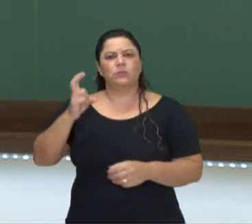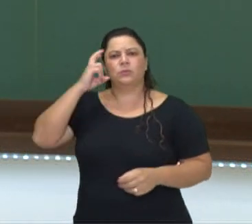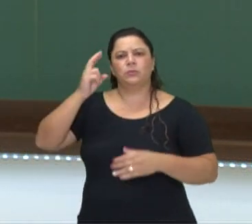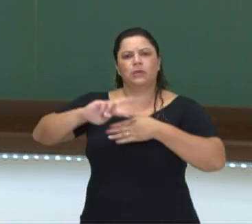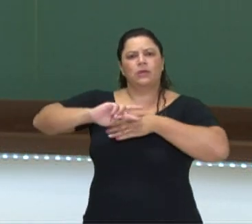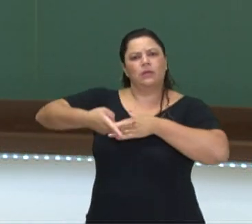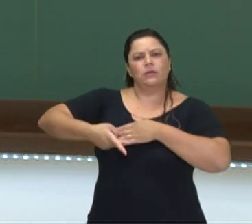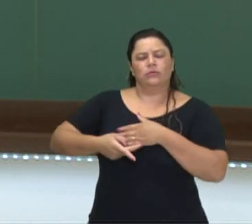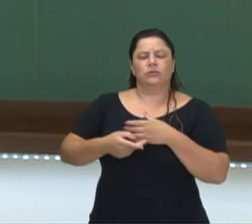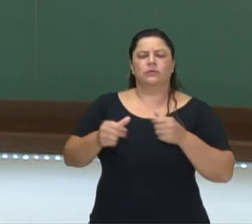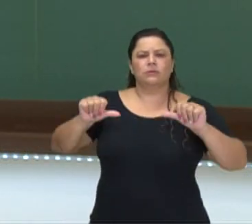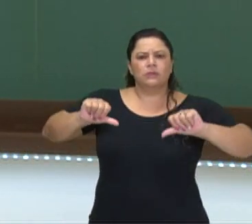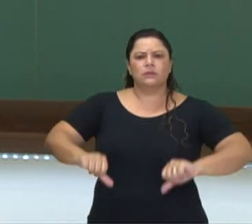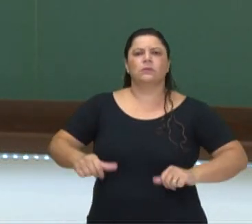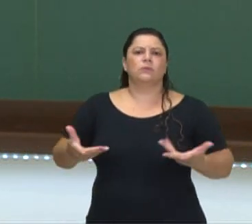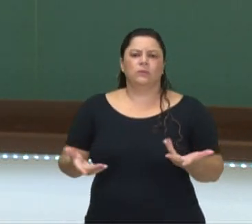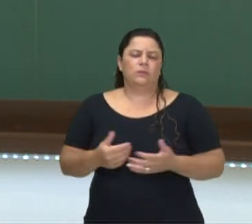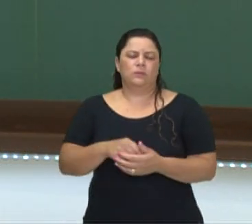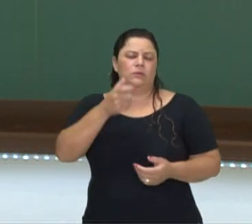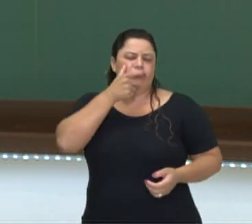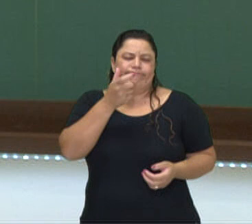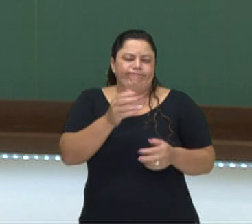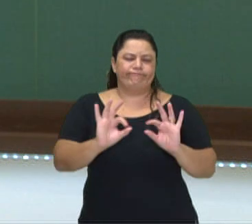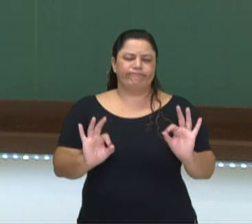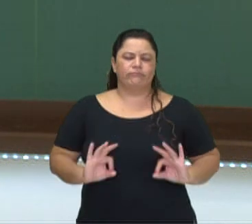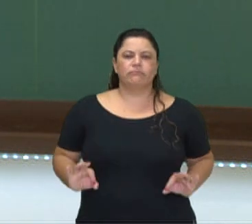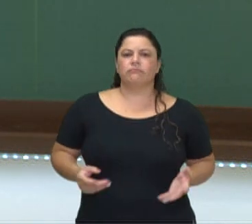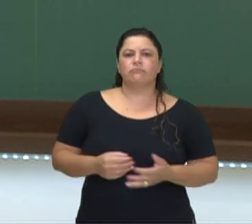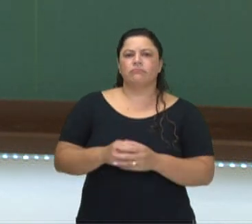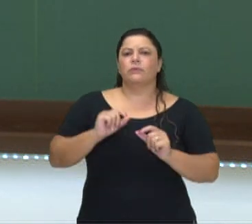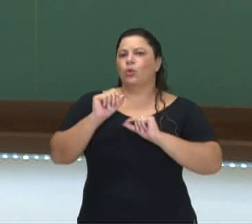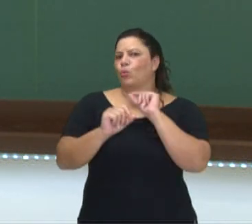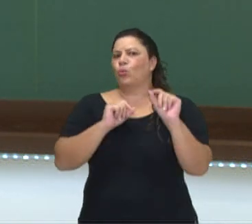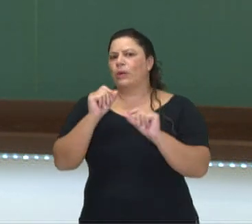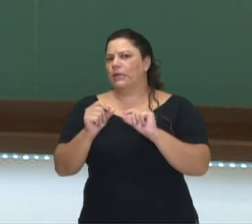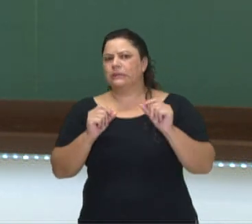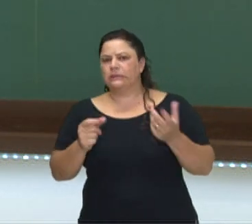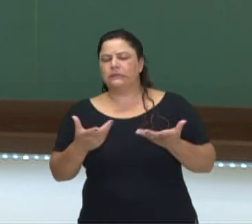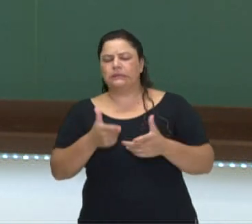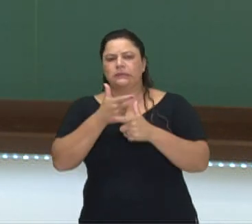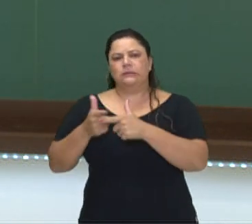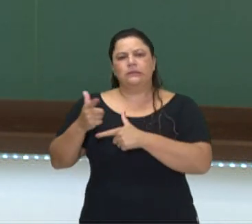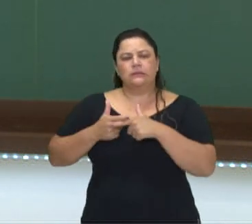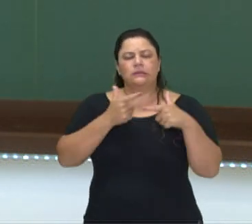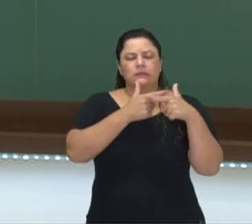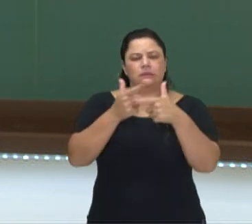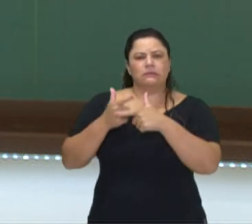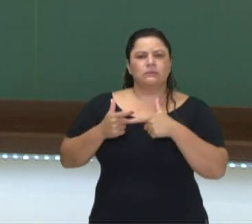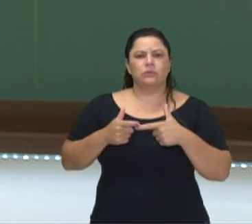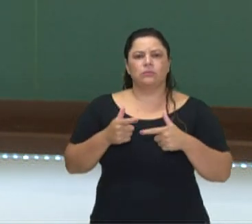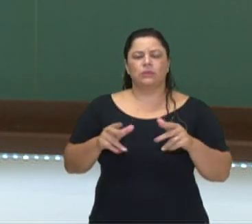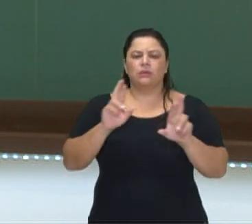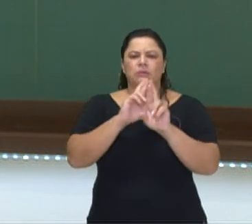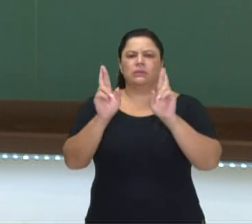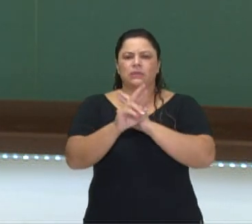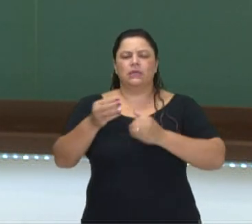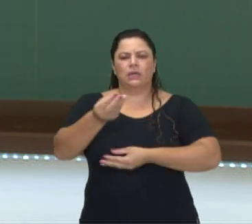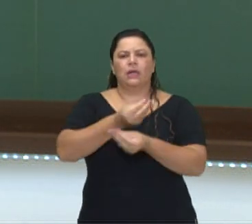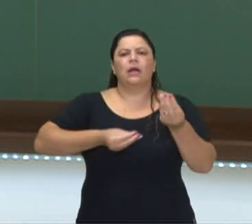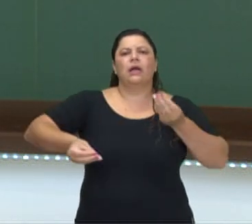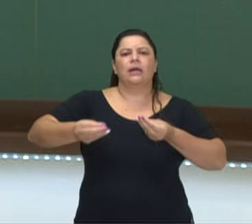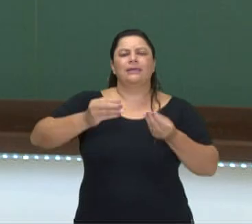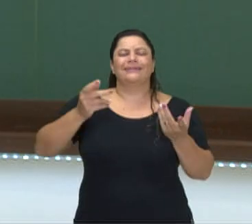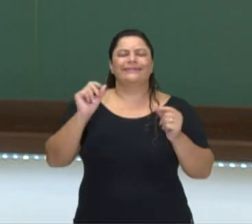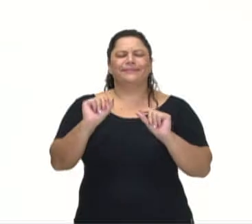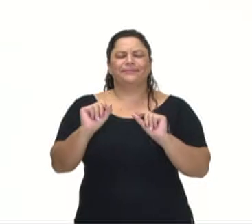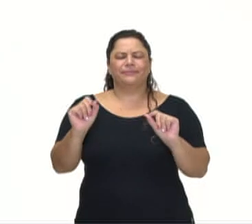diversidade que são negativas, não são muito interessantes, né? Quais são esses problemas relacionados em relação à